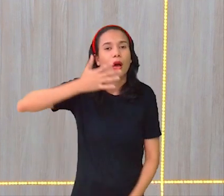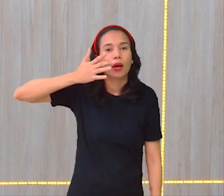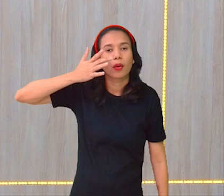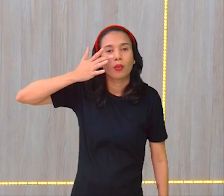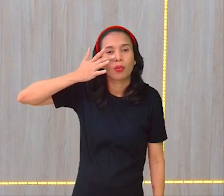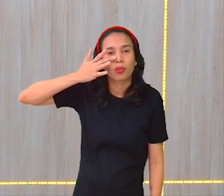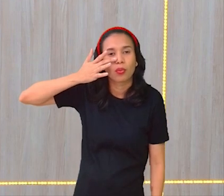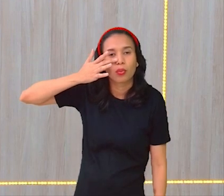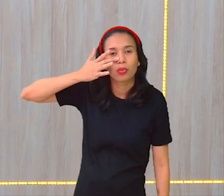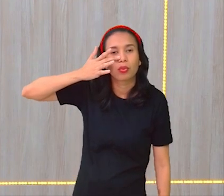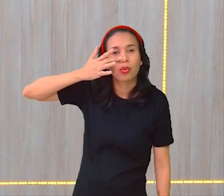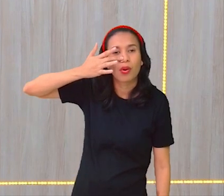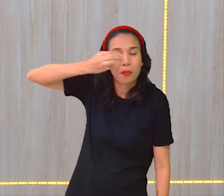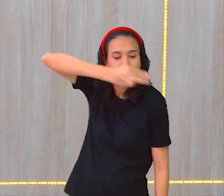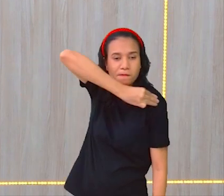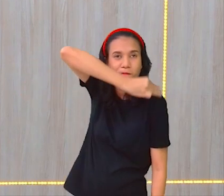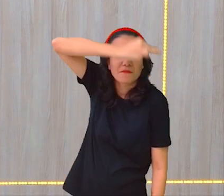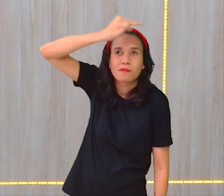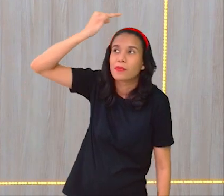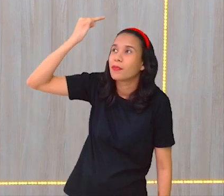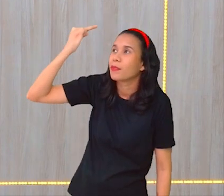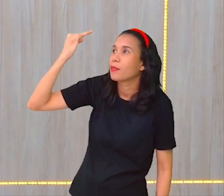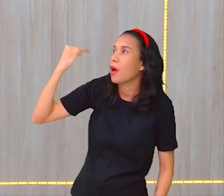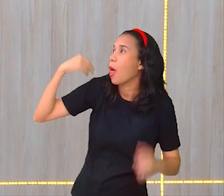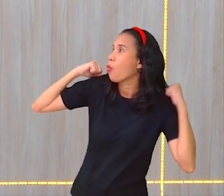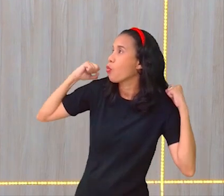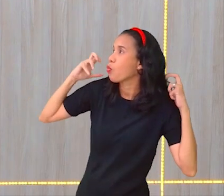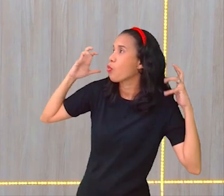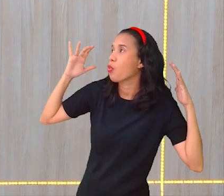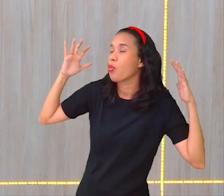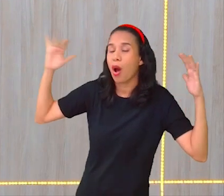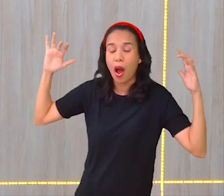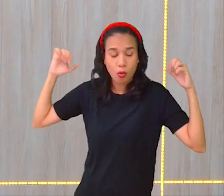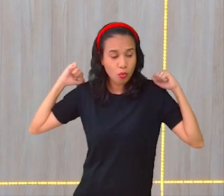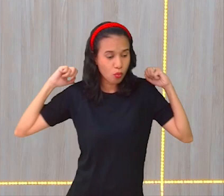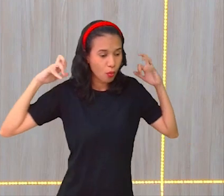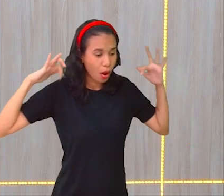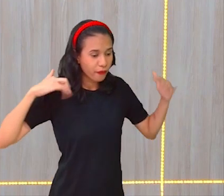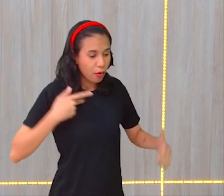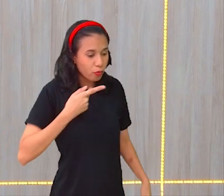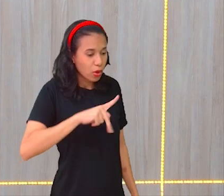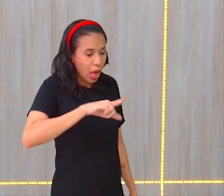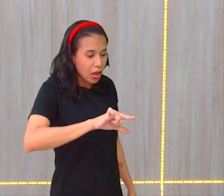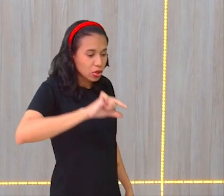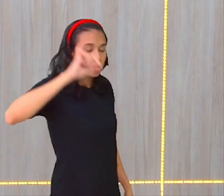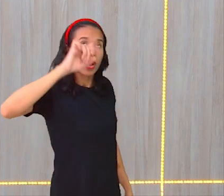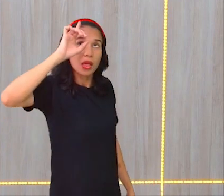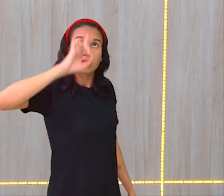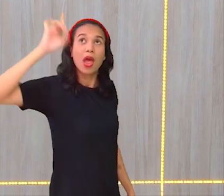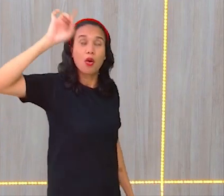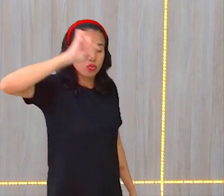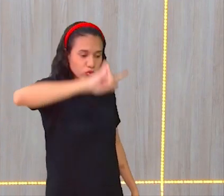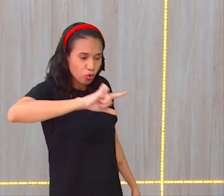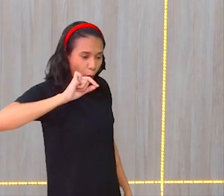mesmo. Maria ali em contato com o arcanjo Gabriel, ele dizendo a ela que ela foi escolhida por Deus para ser